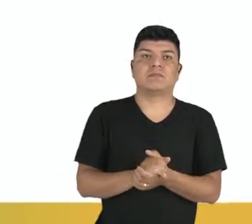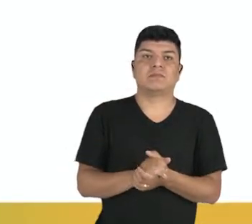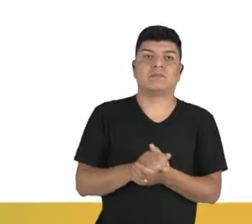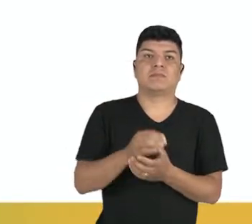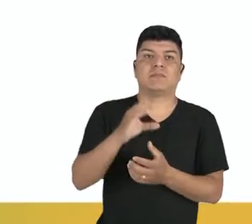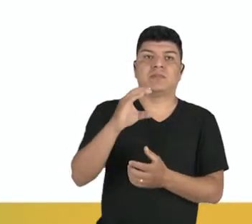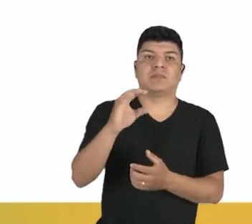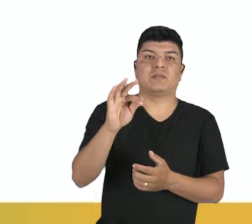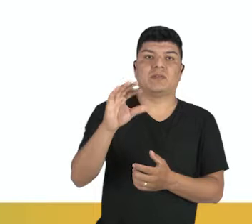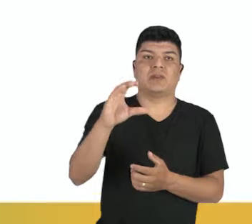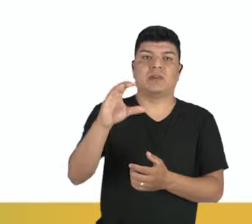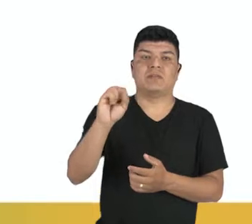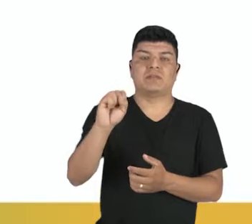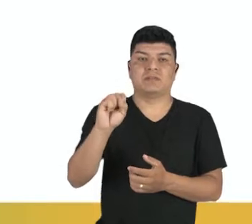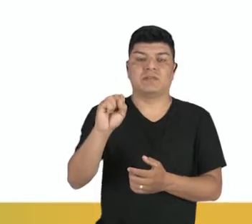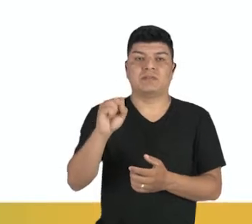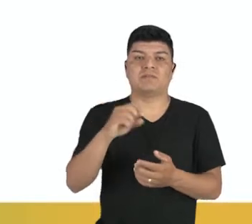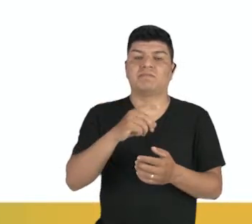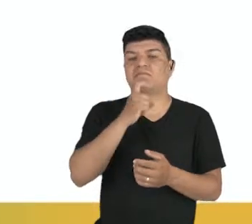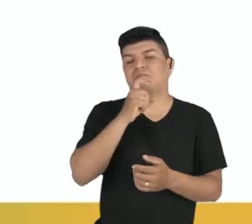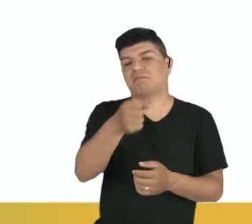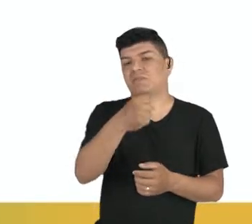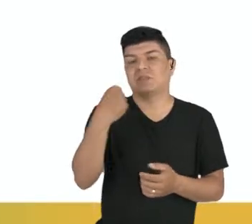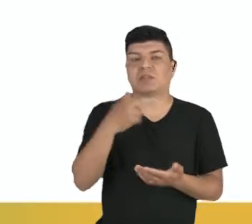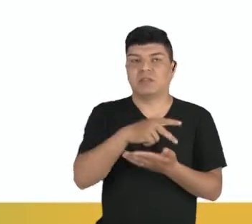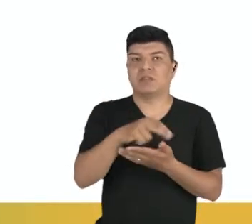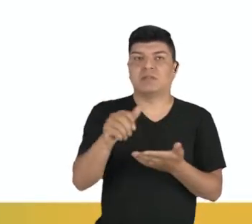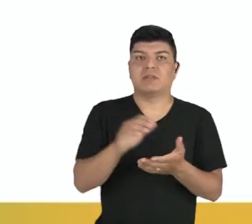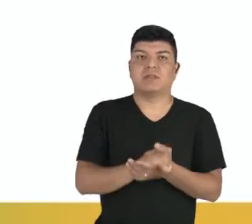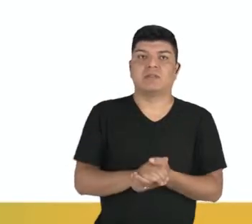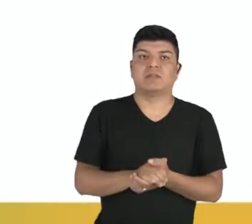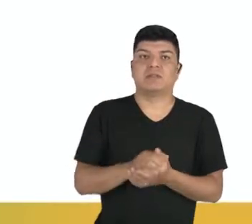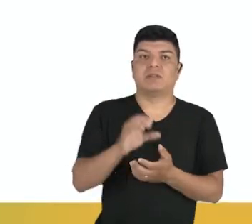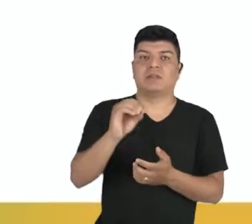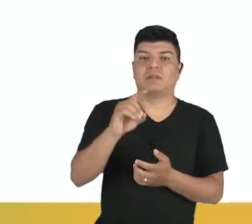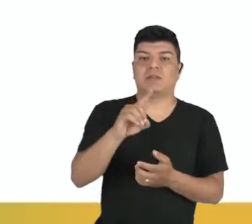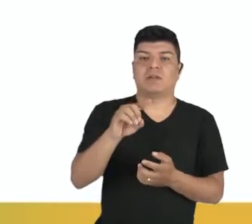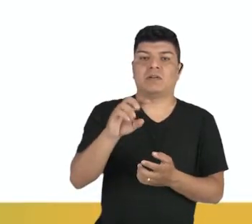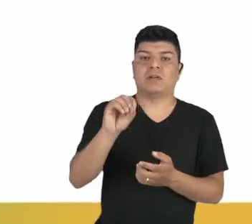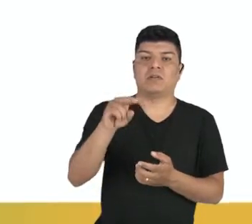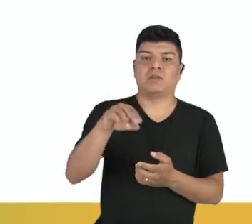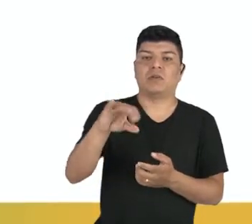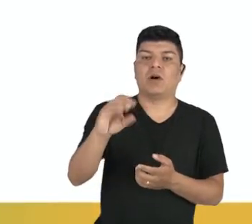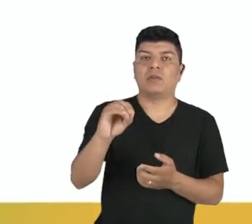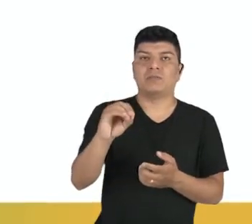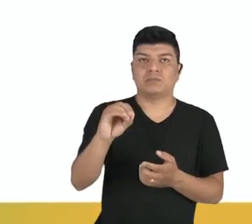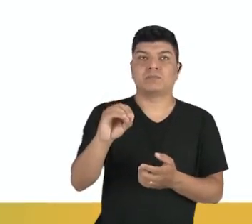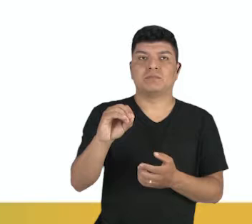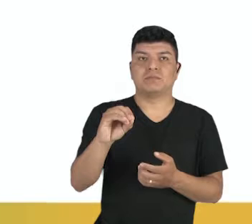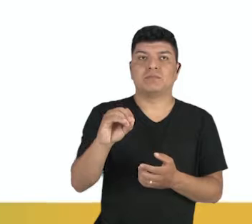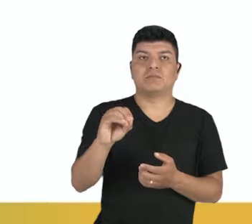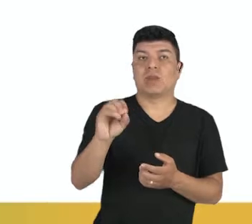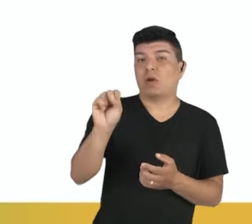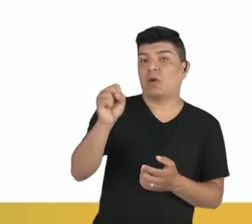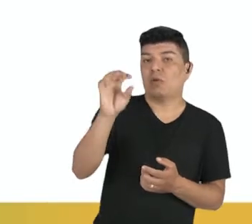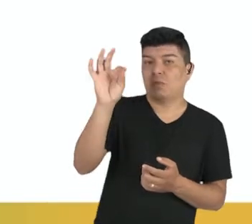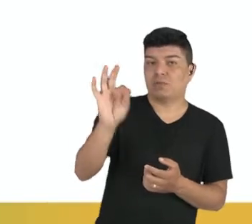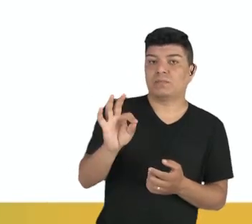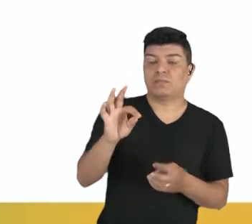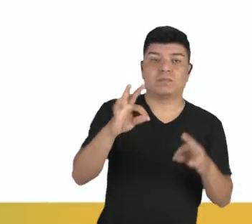de geladeiras, de ar-condicionado, Nós temos aí o ozônio, é 8%, Todos esses gases aí